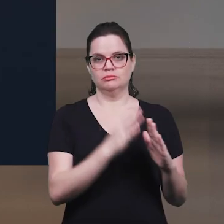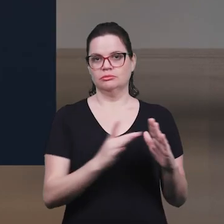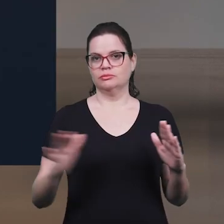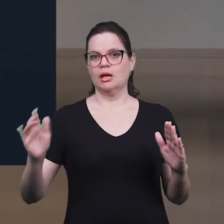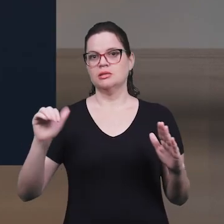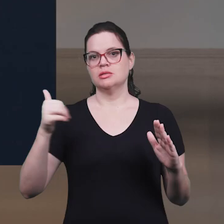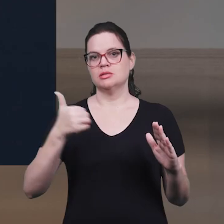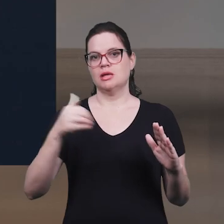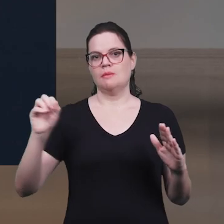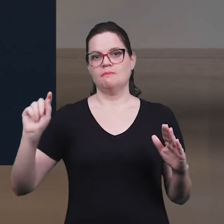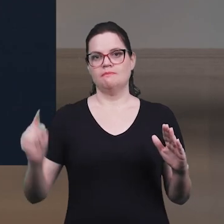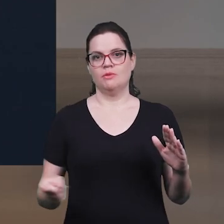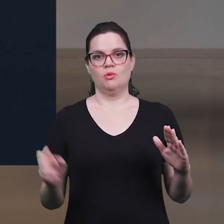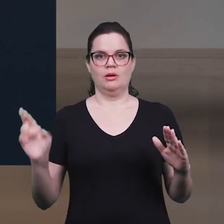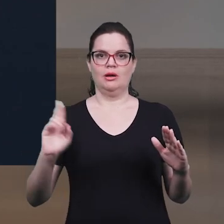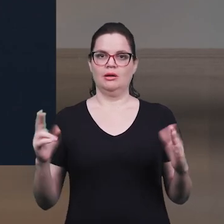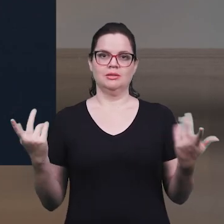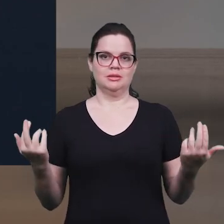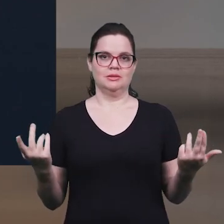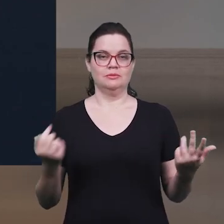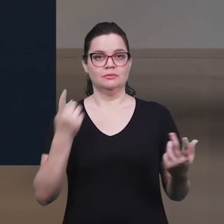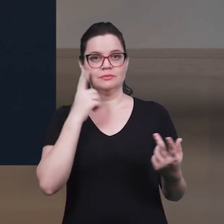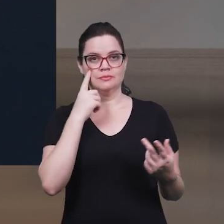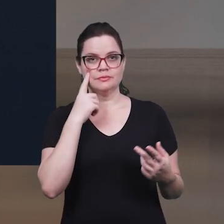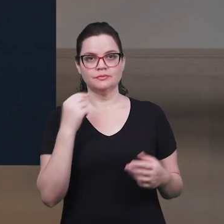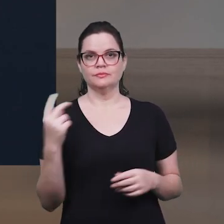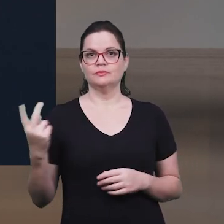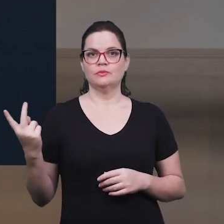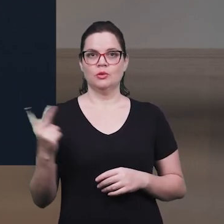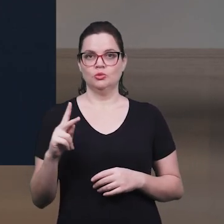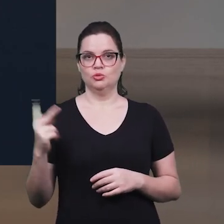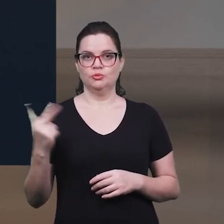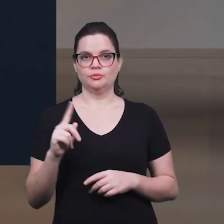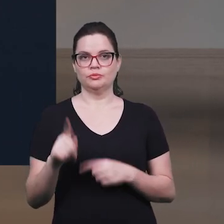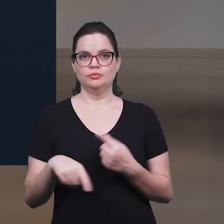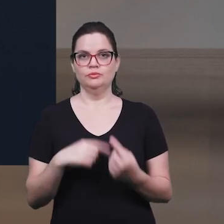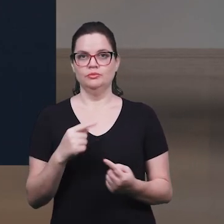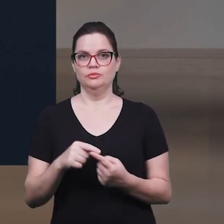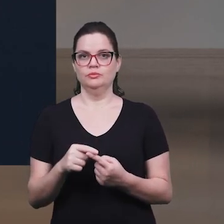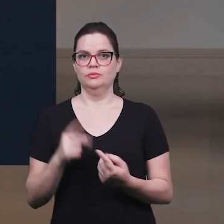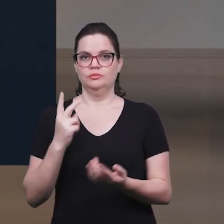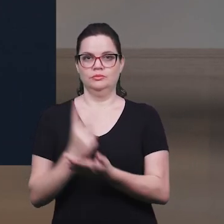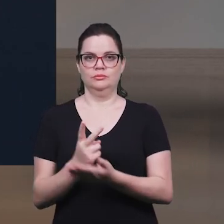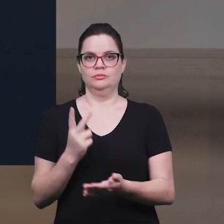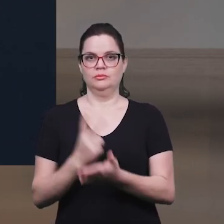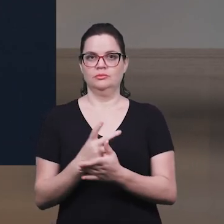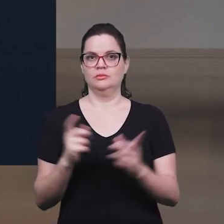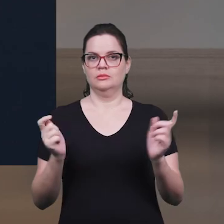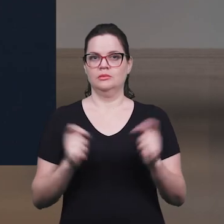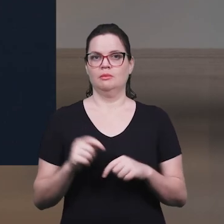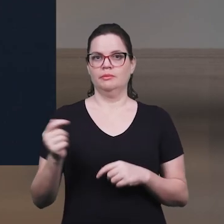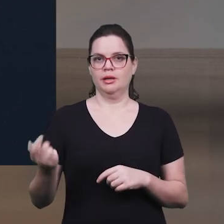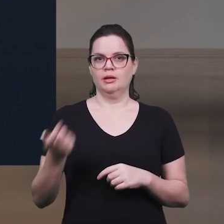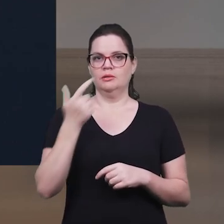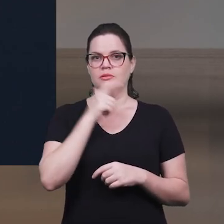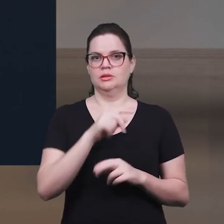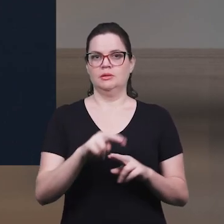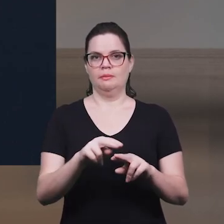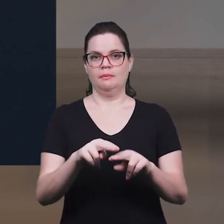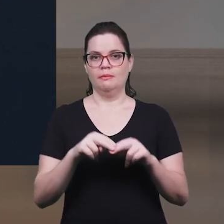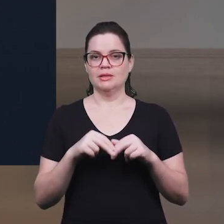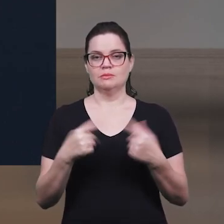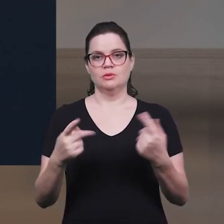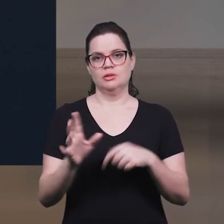que mostra que os dois objetivos, na terceira imagem, mostra que os dois objetivos foram alcançados com caminhos